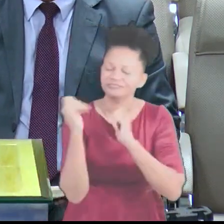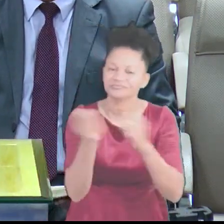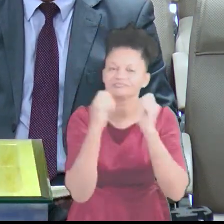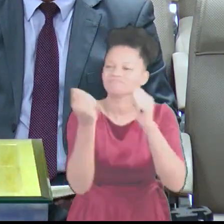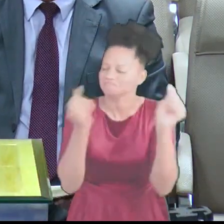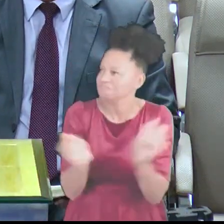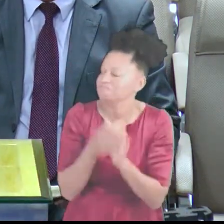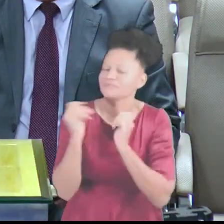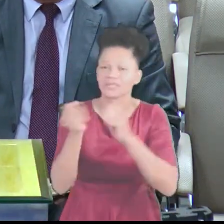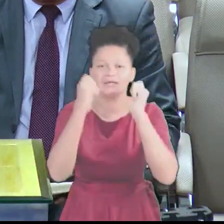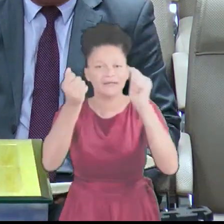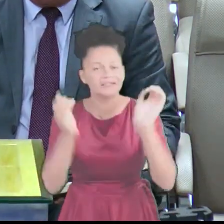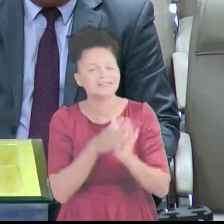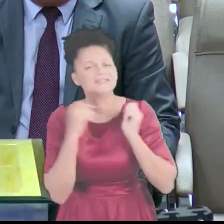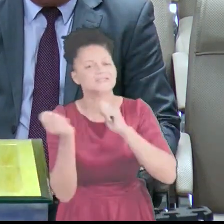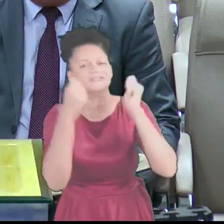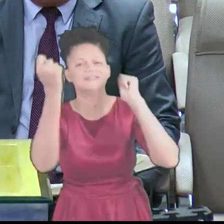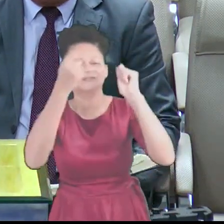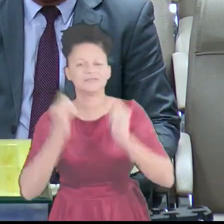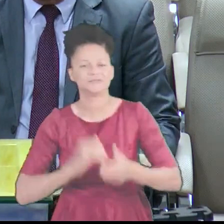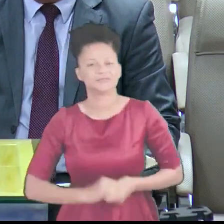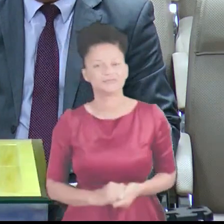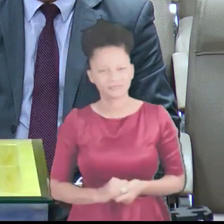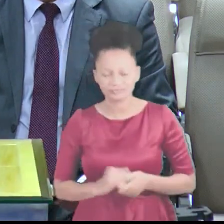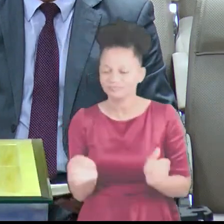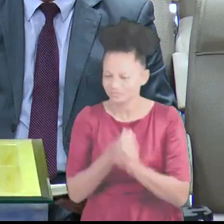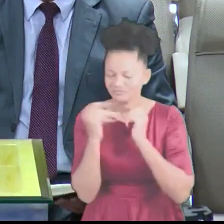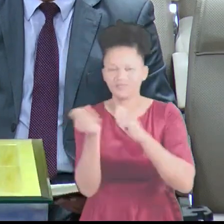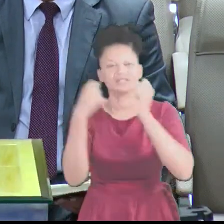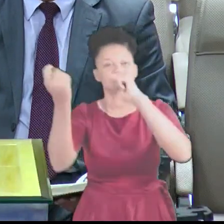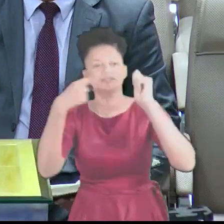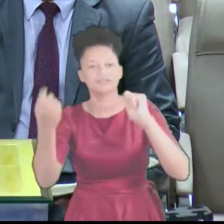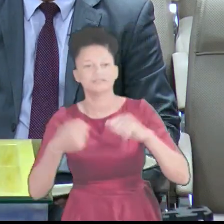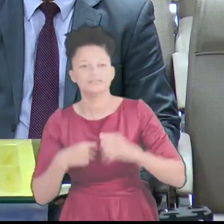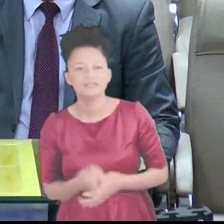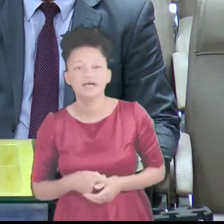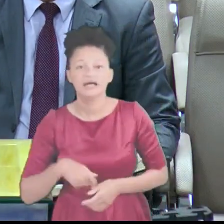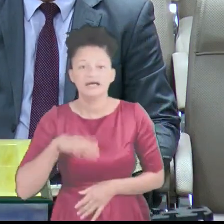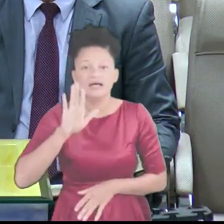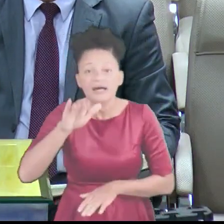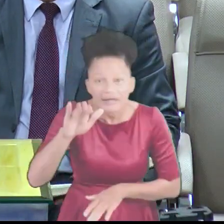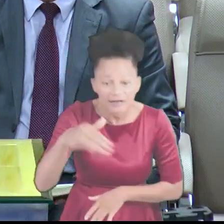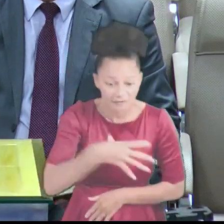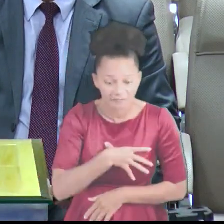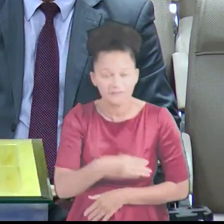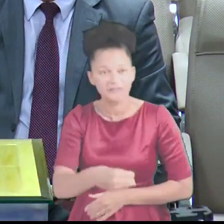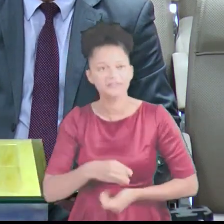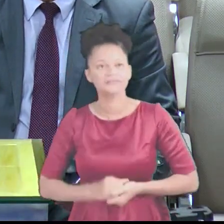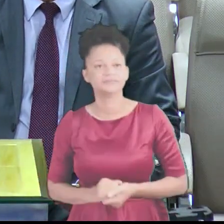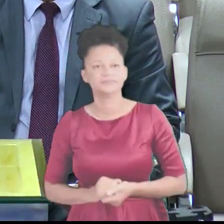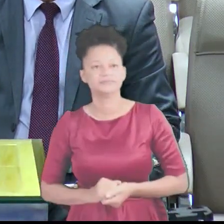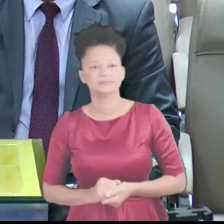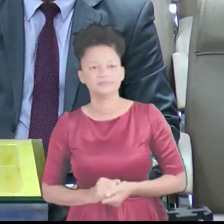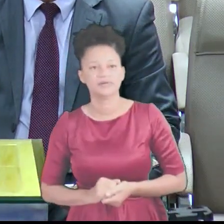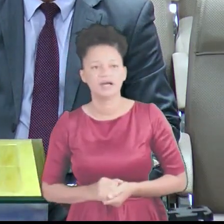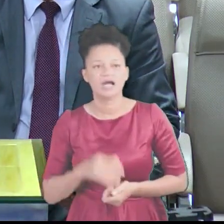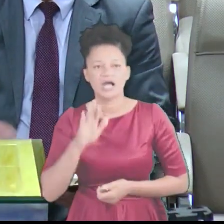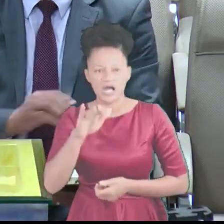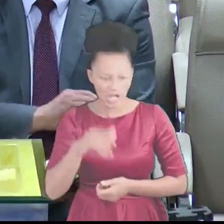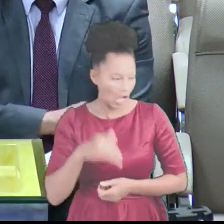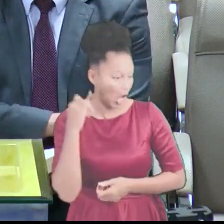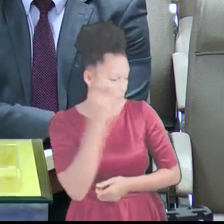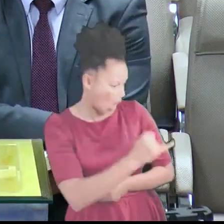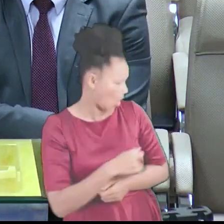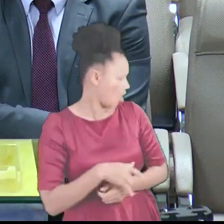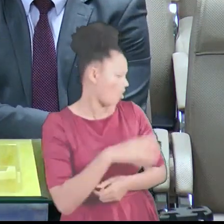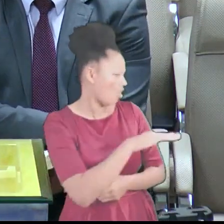Aleluia, aleluia, aleluia, aleluia, aleluia. Aquele filho que alguém disse a você: ore